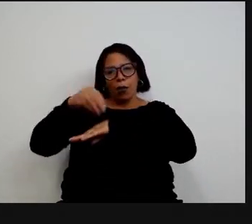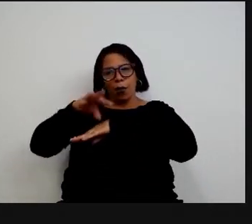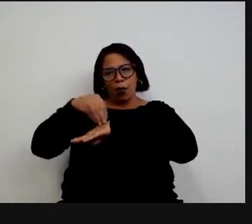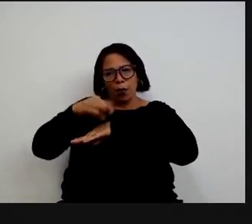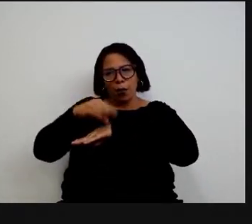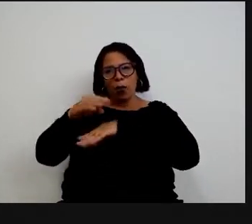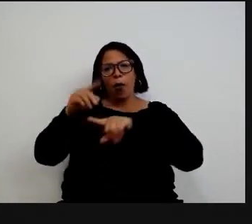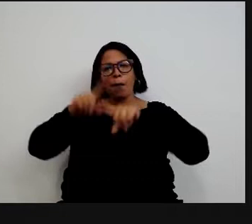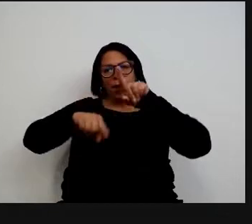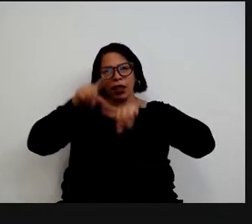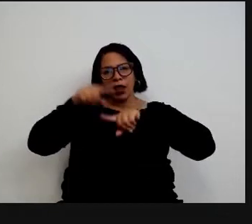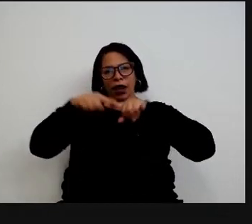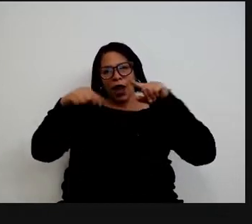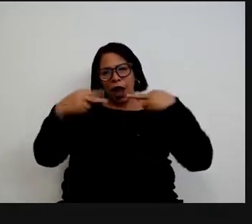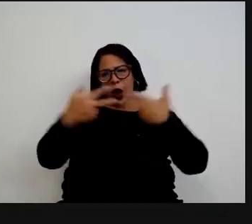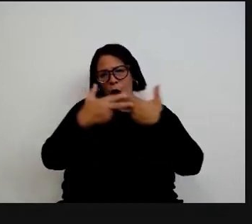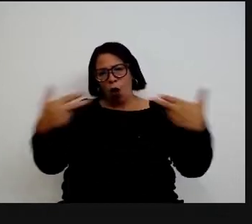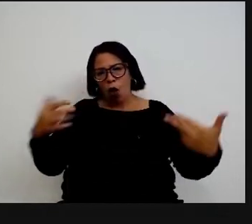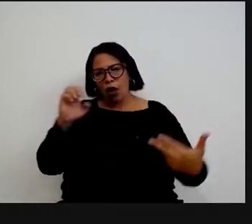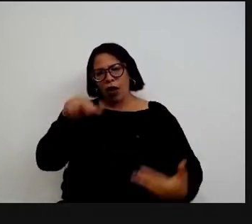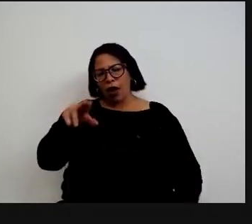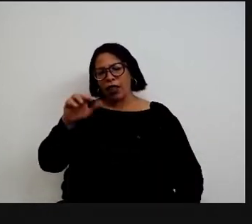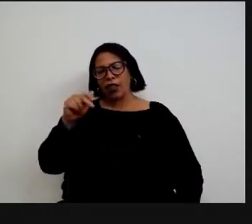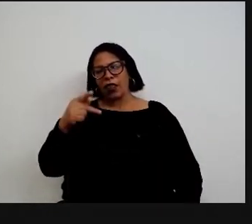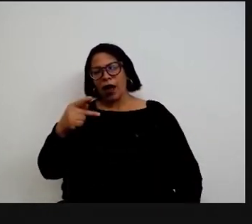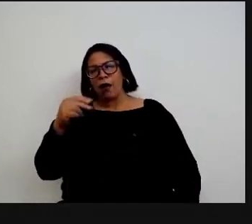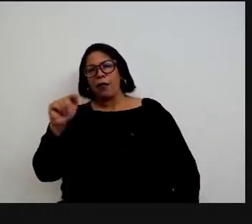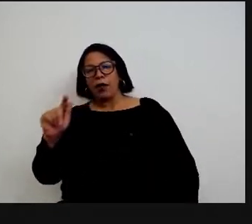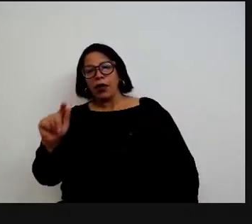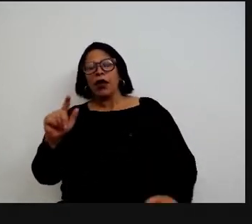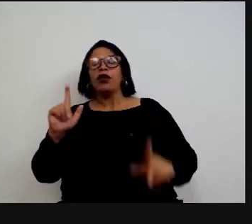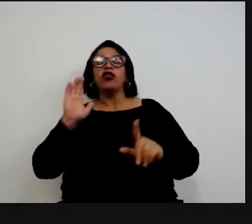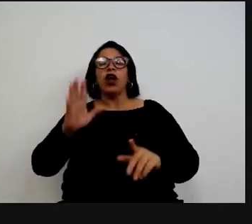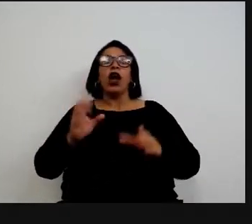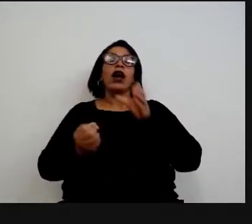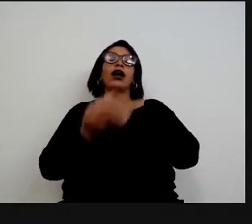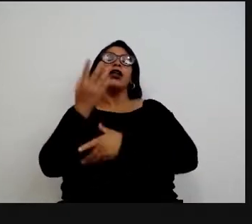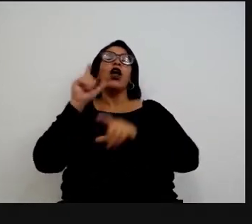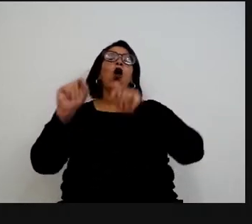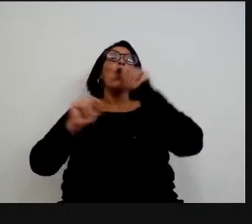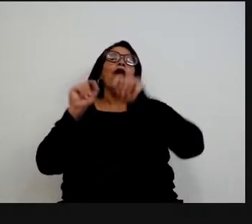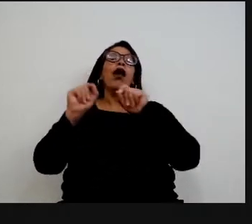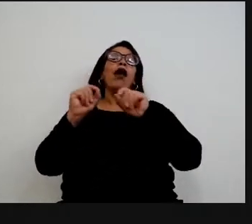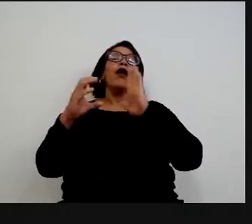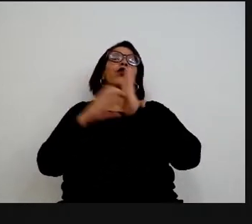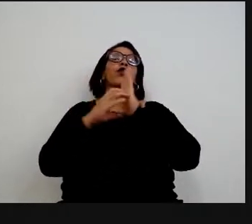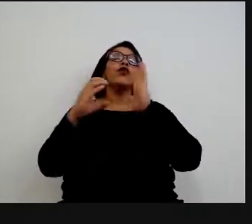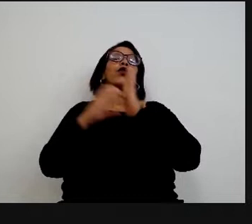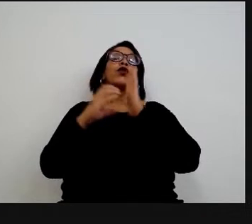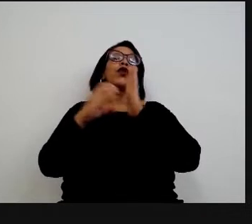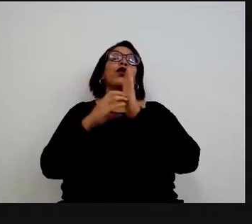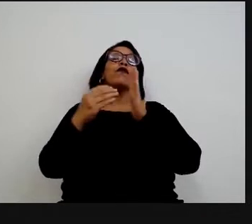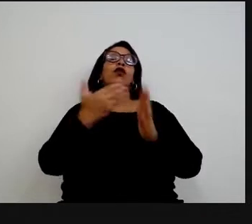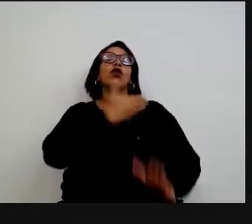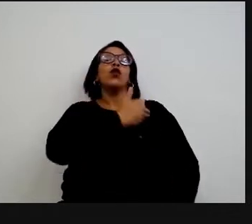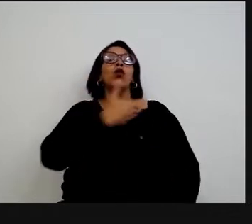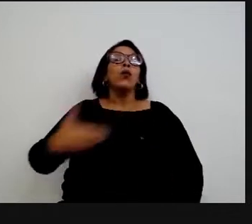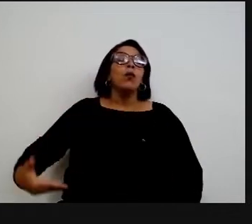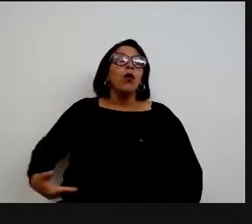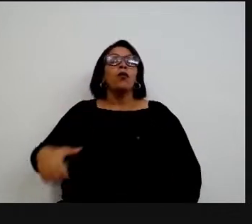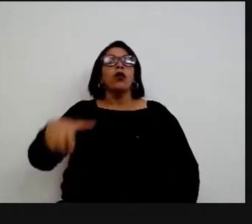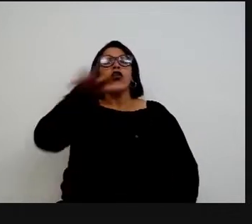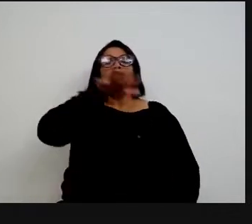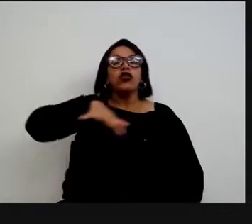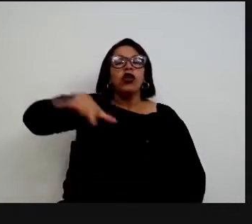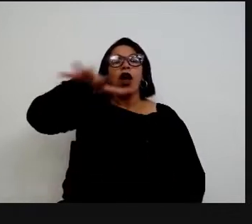com esse movimento todo, também se inaugurou uma coisa que o serviço público, as organizações